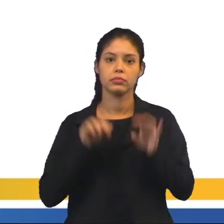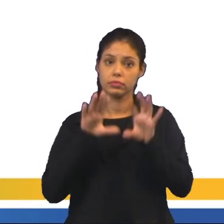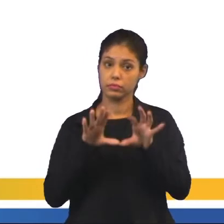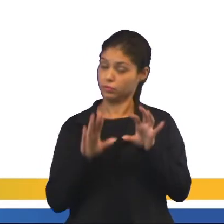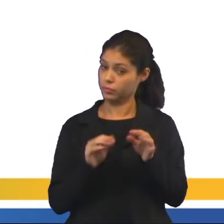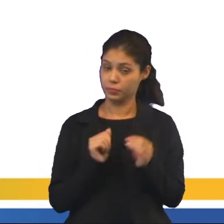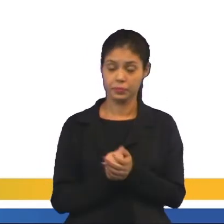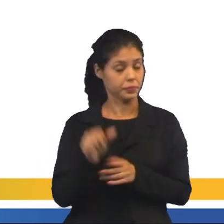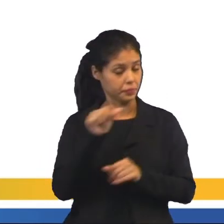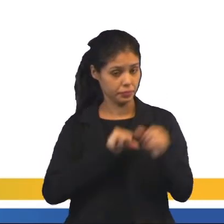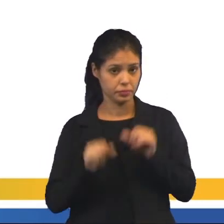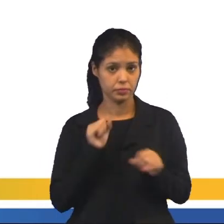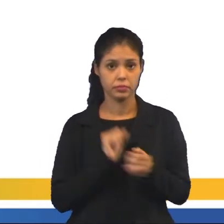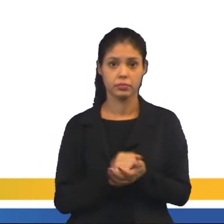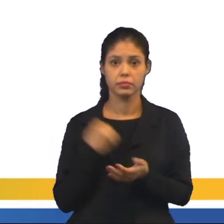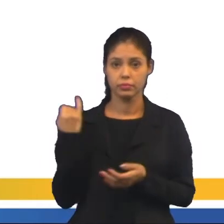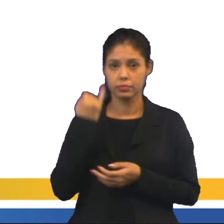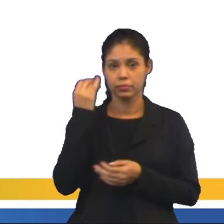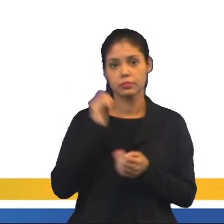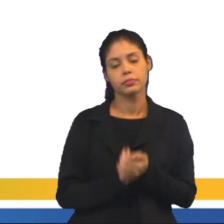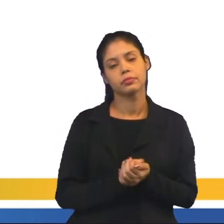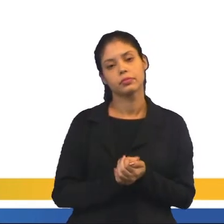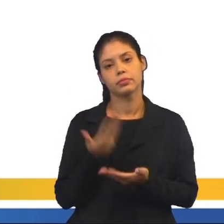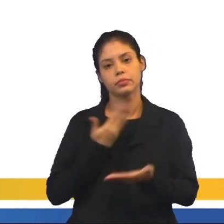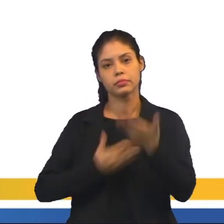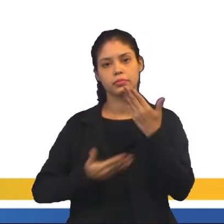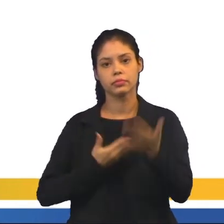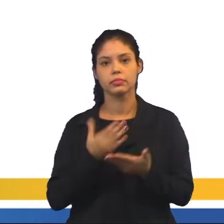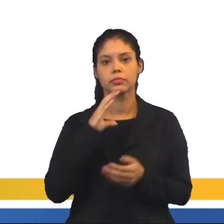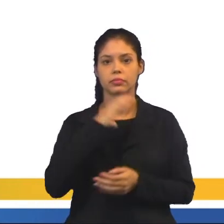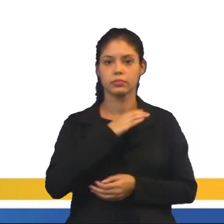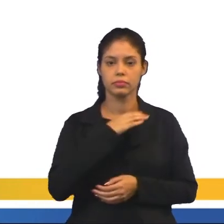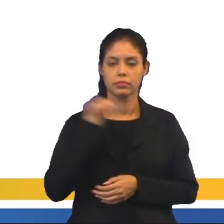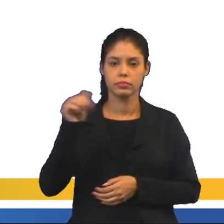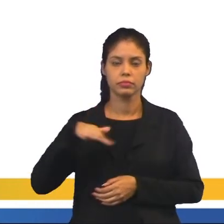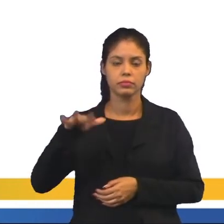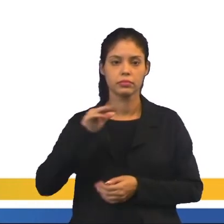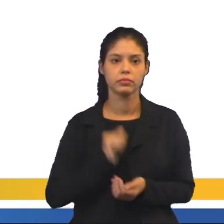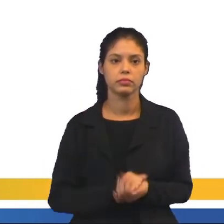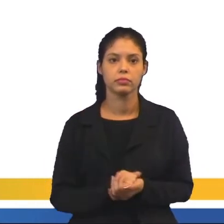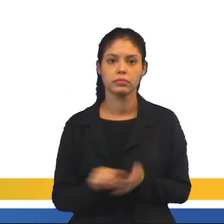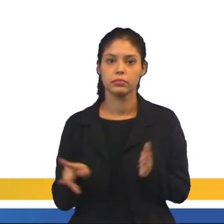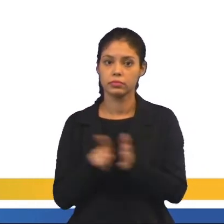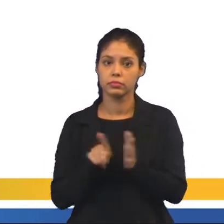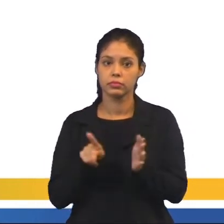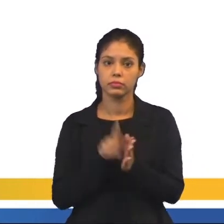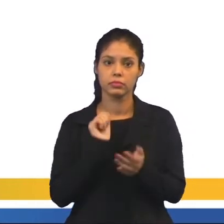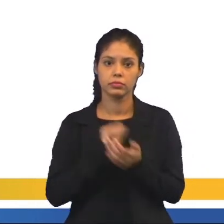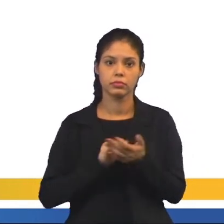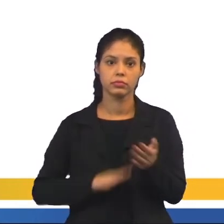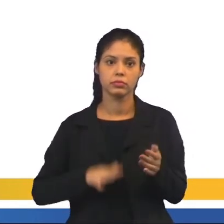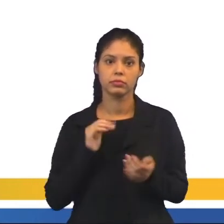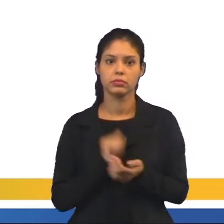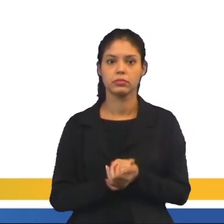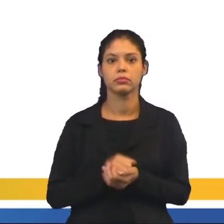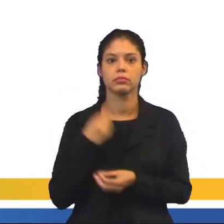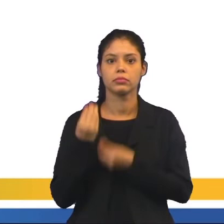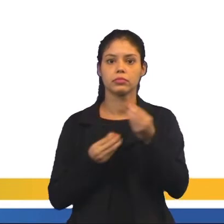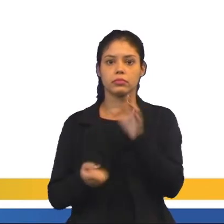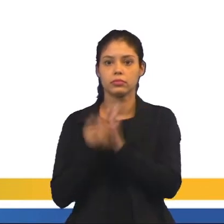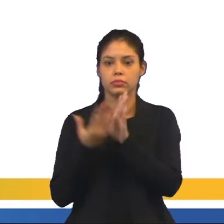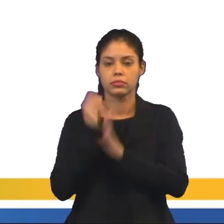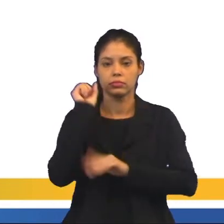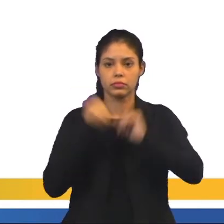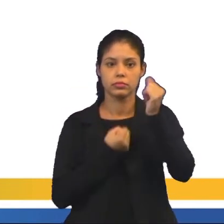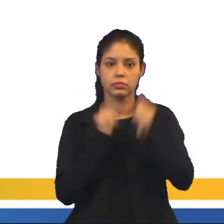aí, uma das mudanças importantes que tem nessa relação campo e cidade são as próprias atividades não agrícolas, como a